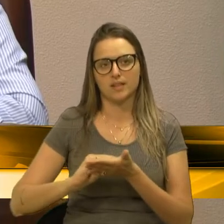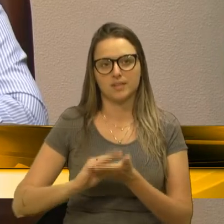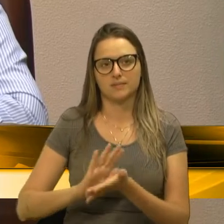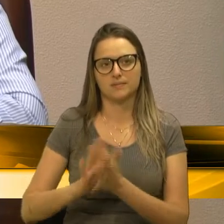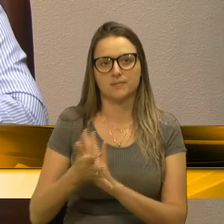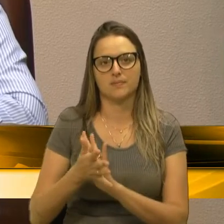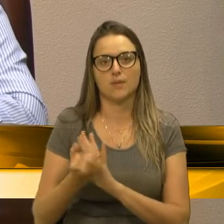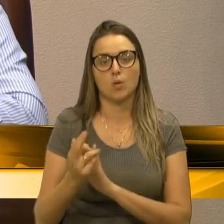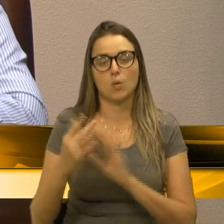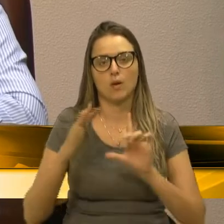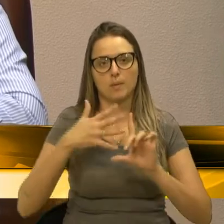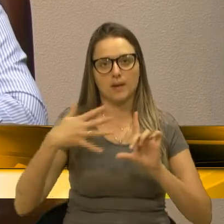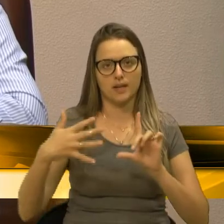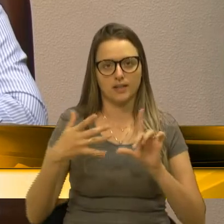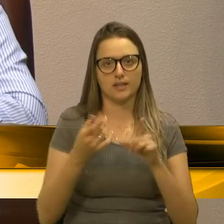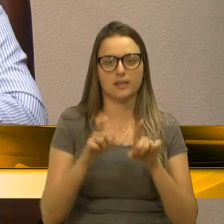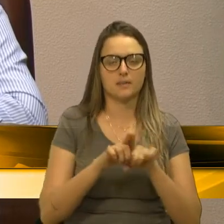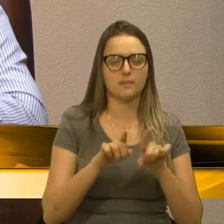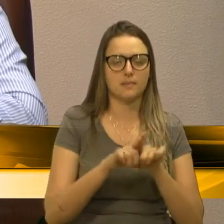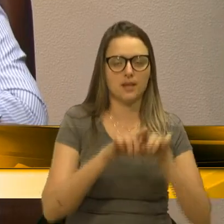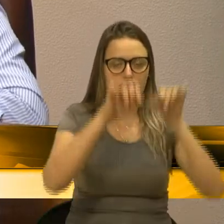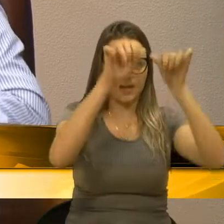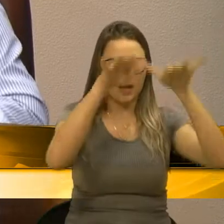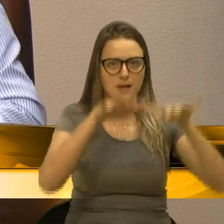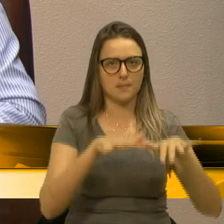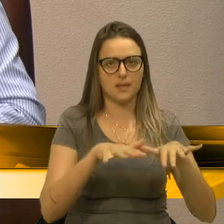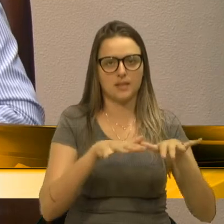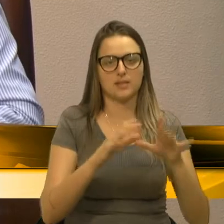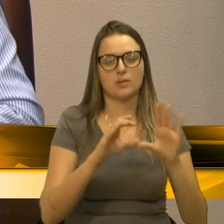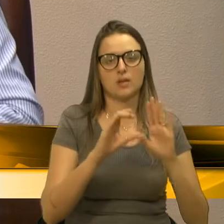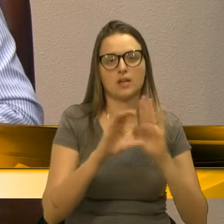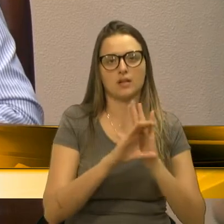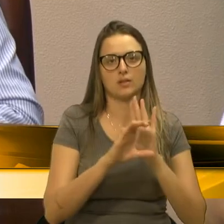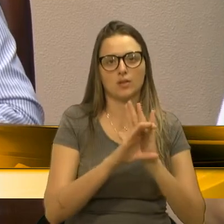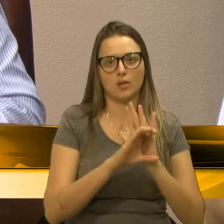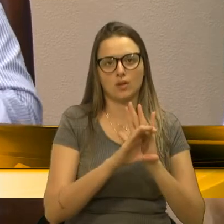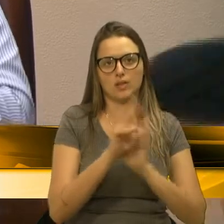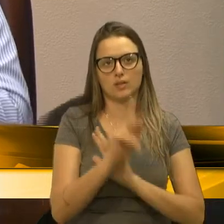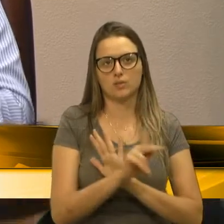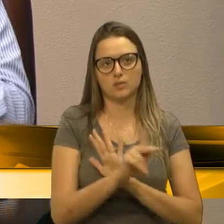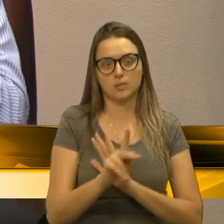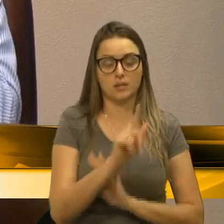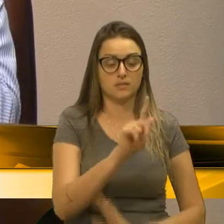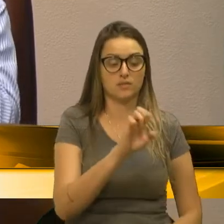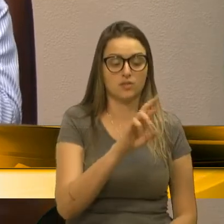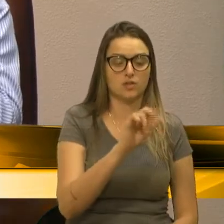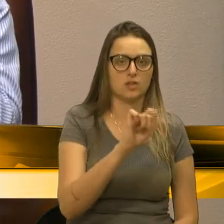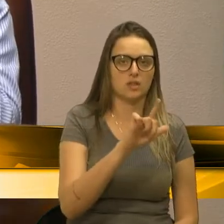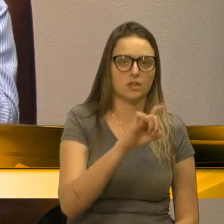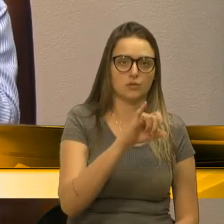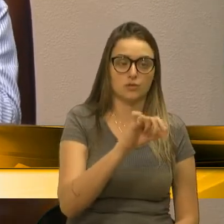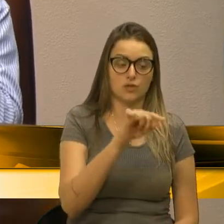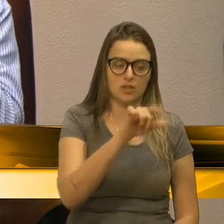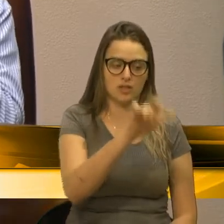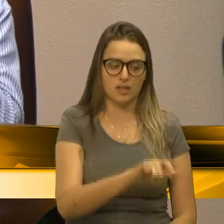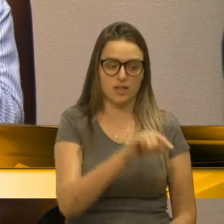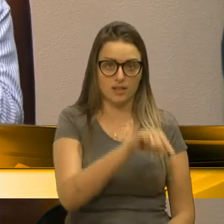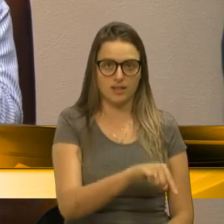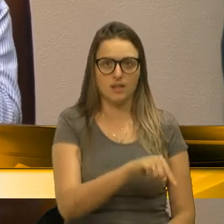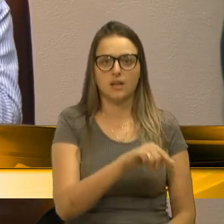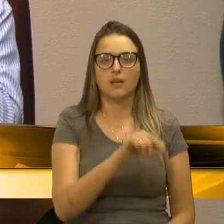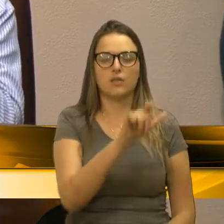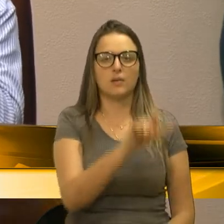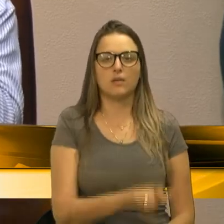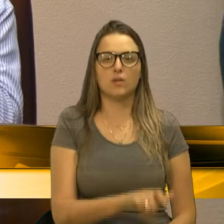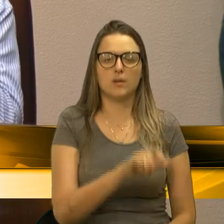da parada livre quanto a questão católica da bênção dos freios capuchinhos? Senhora Geraldine, não. Certamente, com a reformulação da praça, tendo em vista